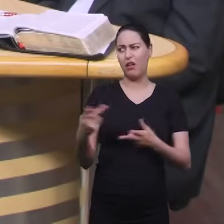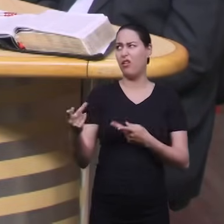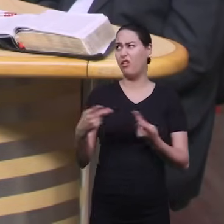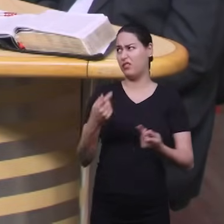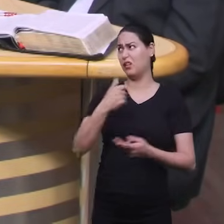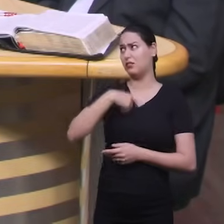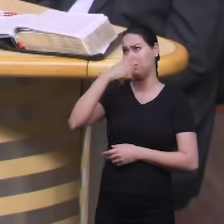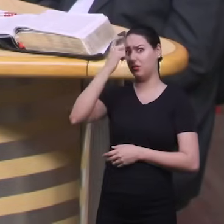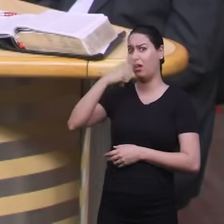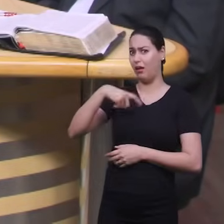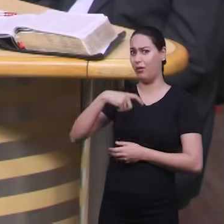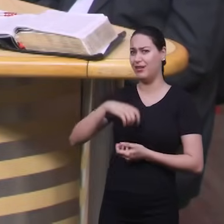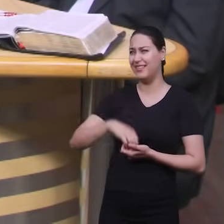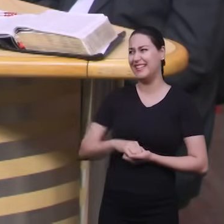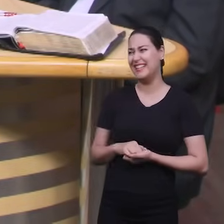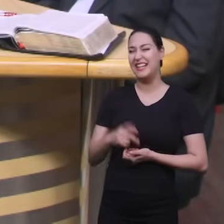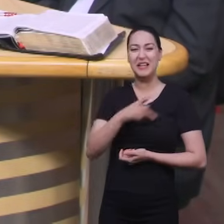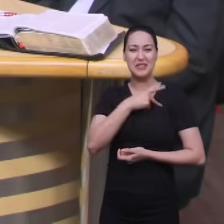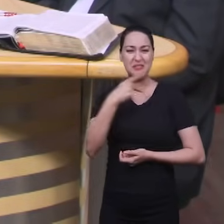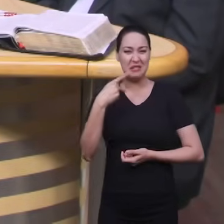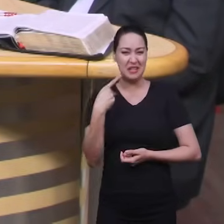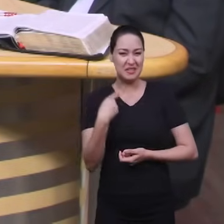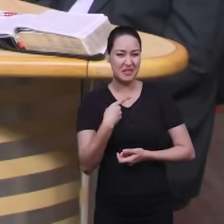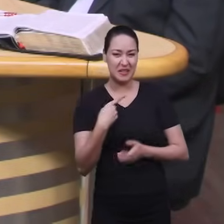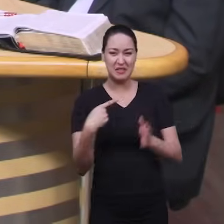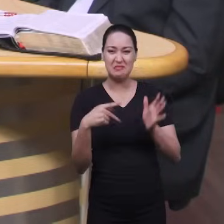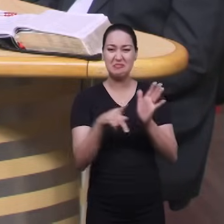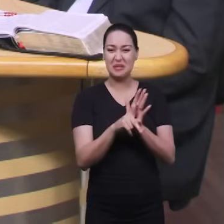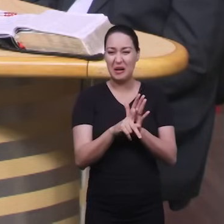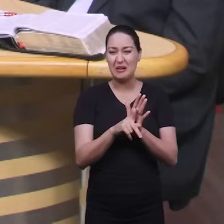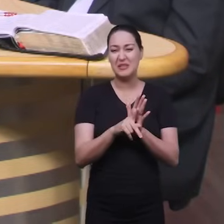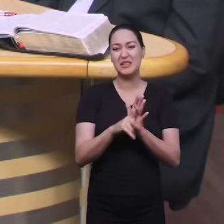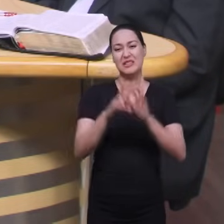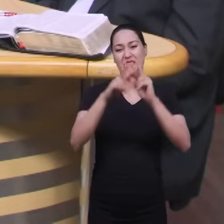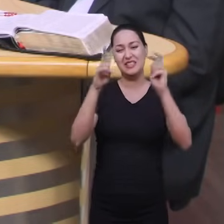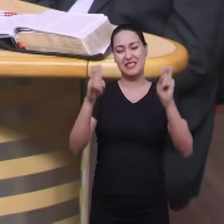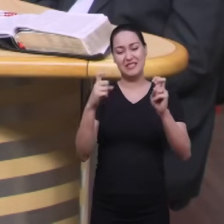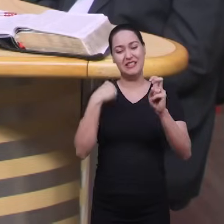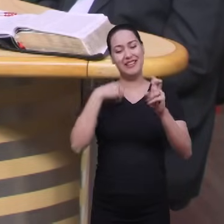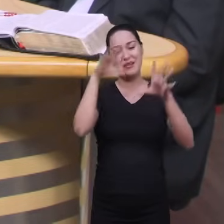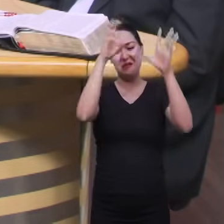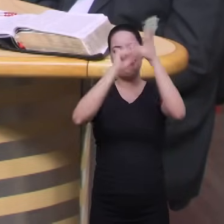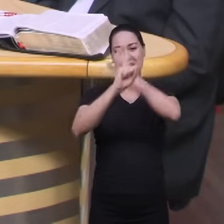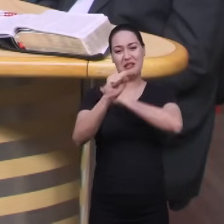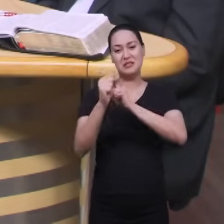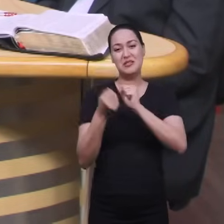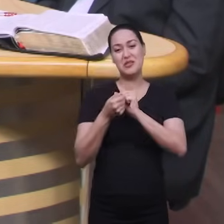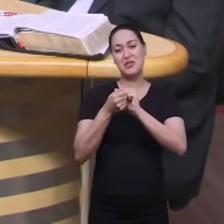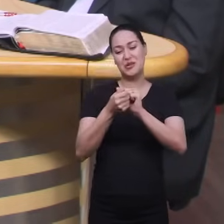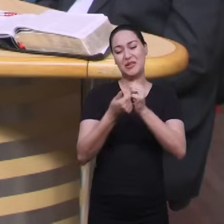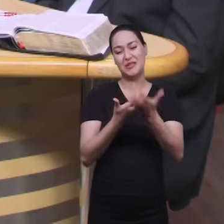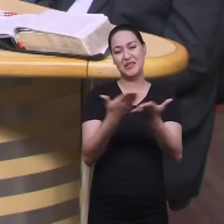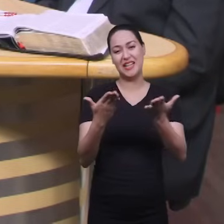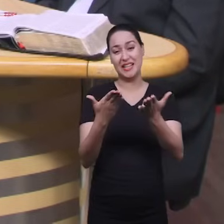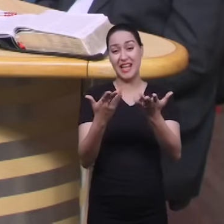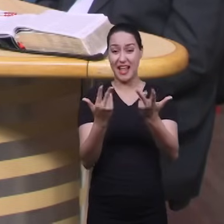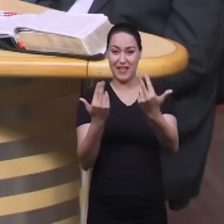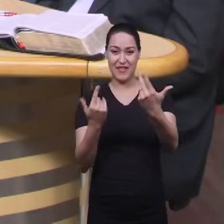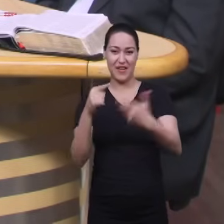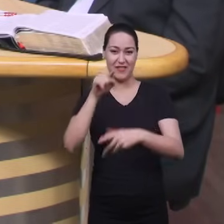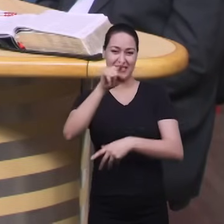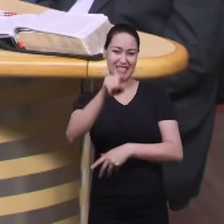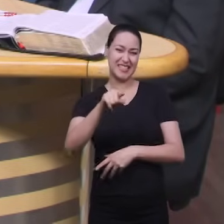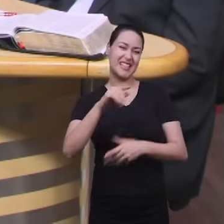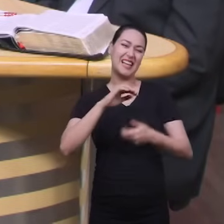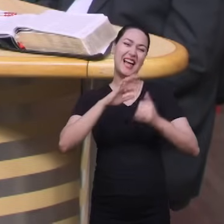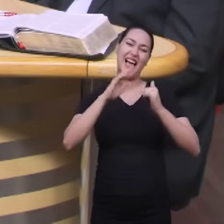pastores na verdade convidada que sou eu os pastores que tratam do assunto e eu vim aqui para aprender junto com eles assim como você que tá aí do outro lado nos assistindo